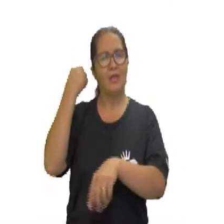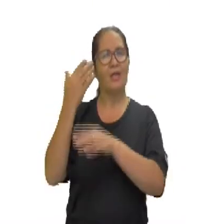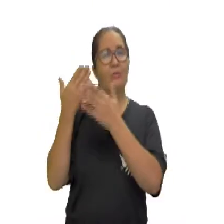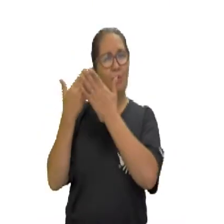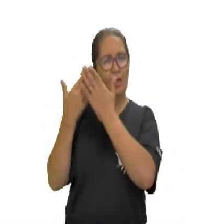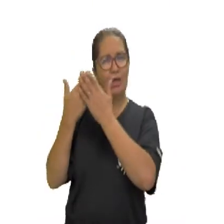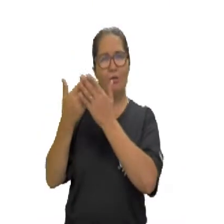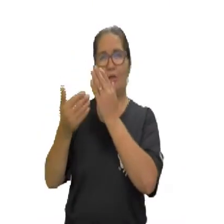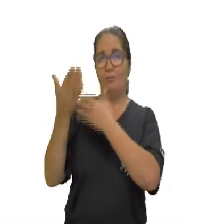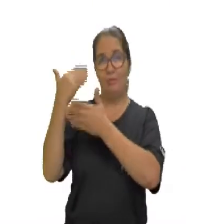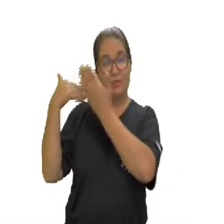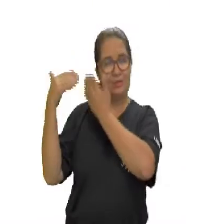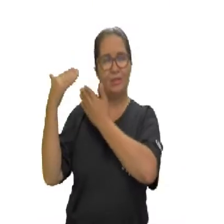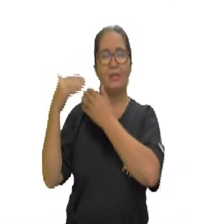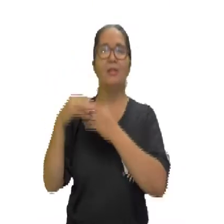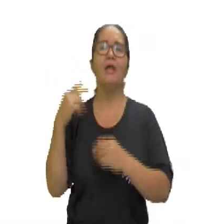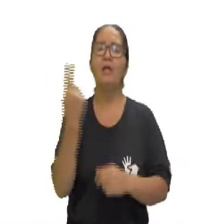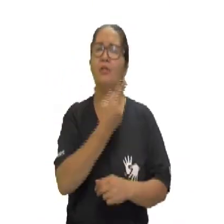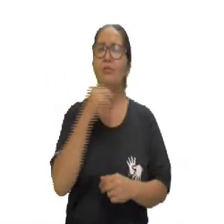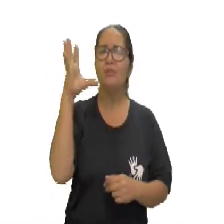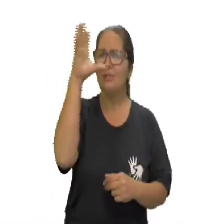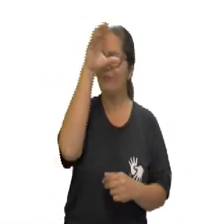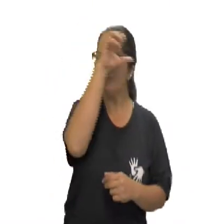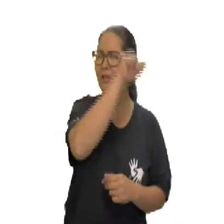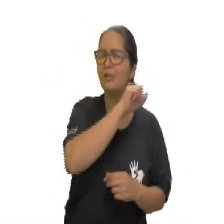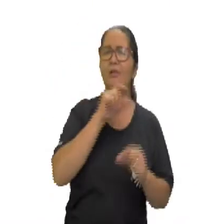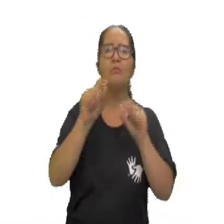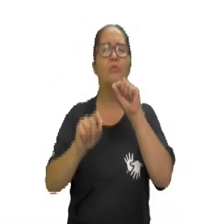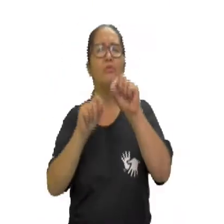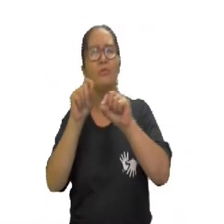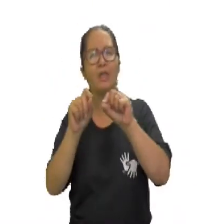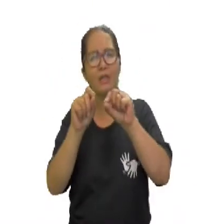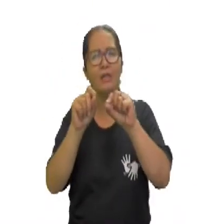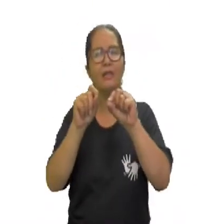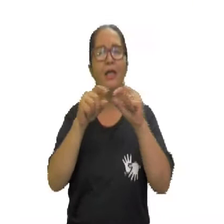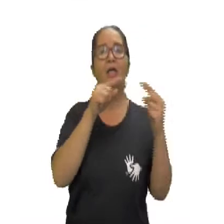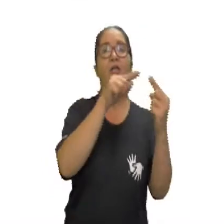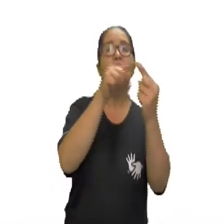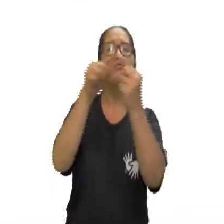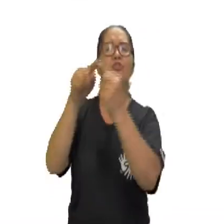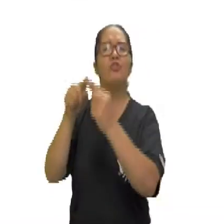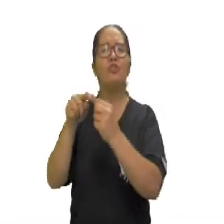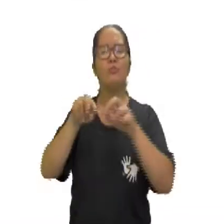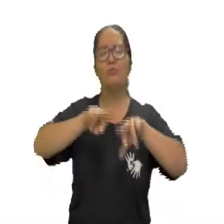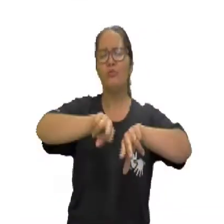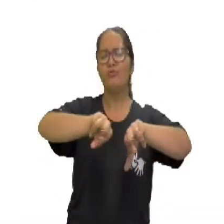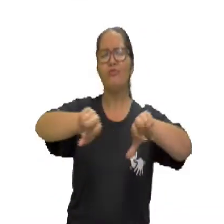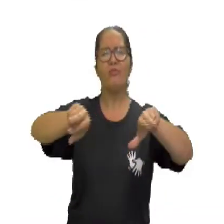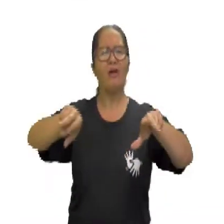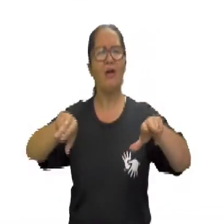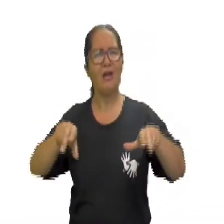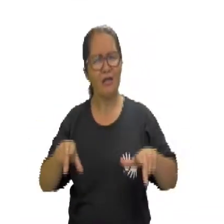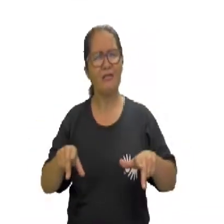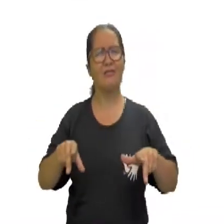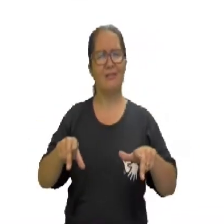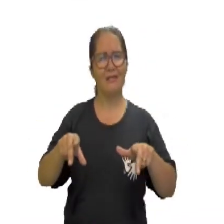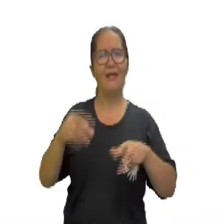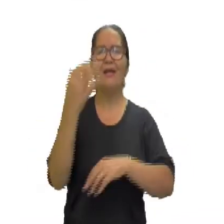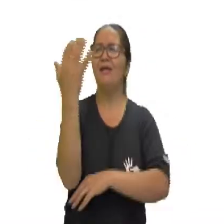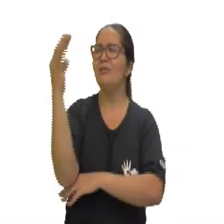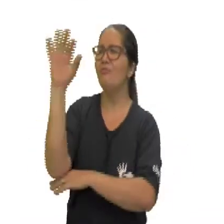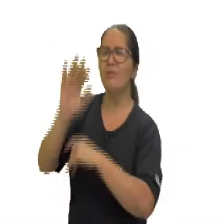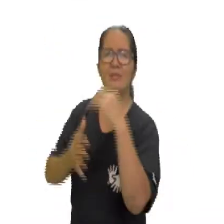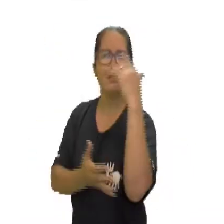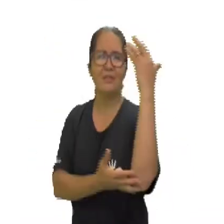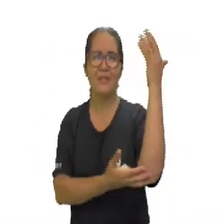O Brasil é um país muito extenso, que favorece várias formações vegetais diferentes. A gente falou sobre as